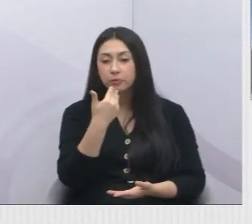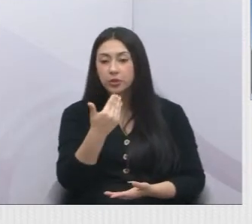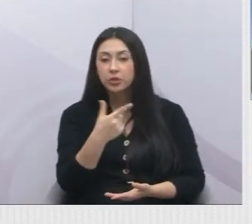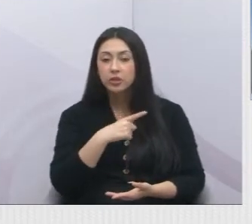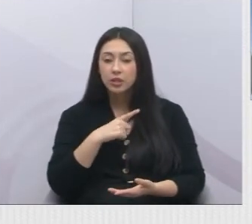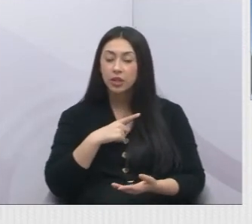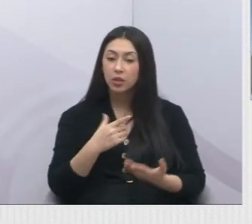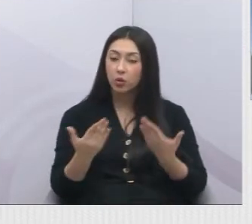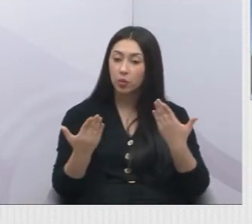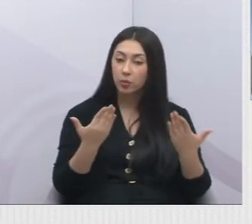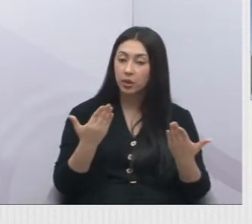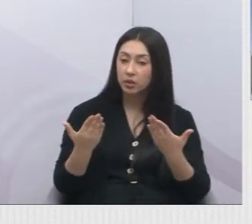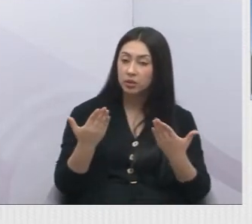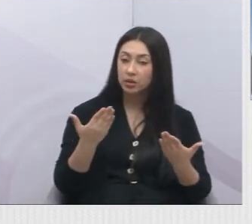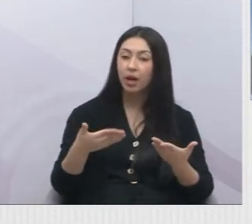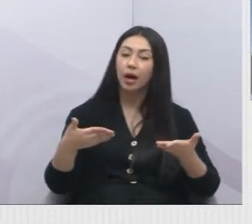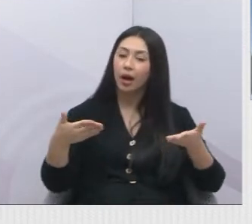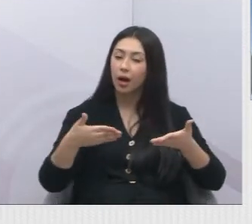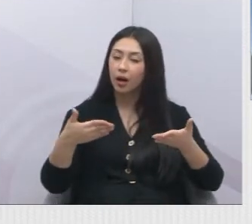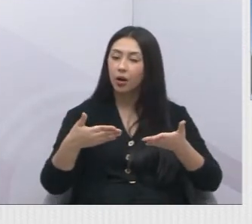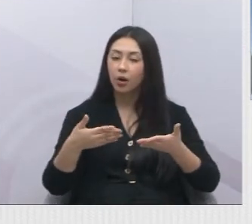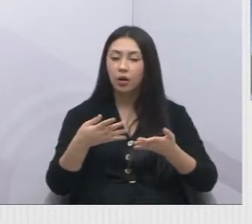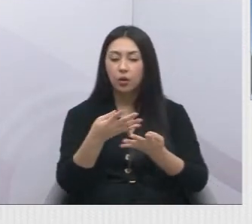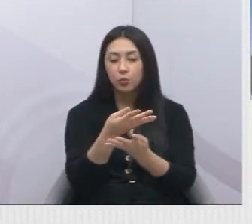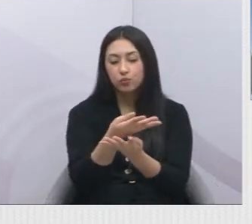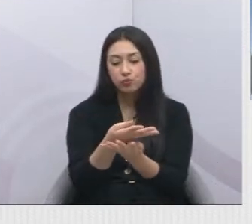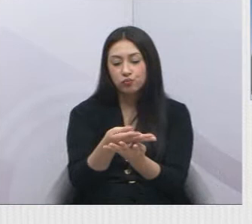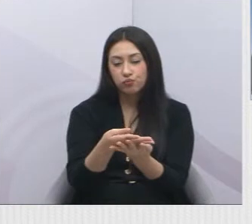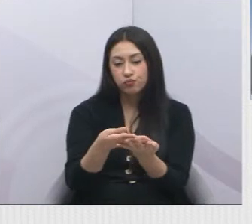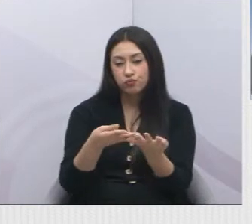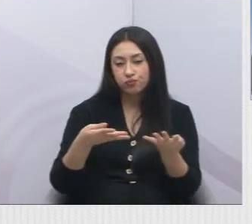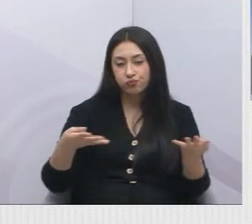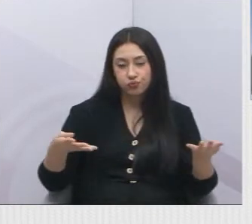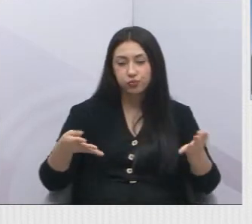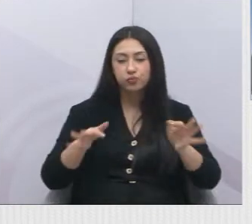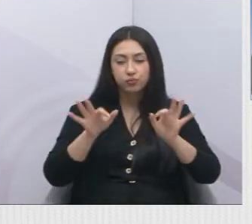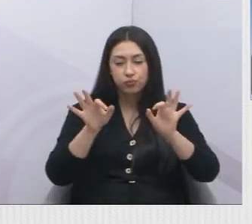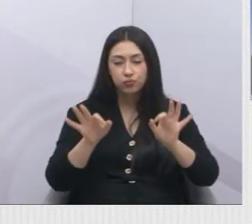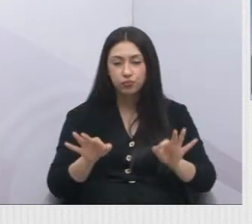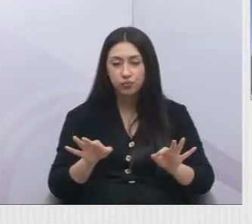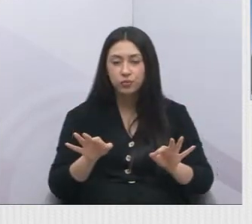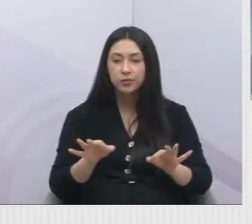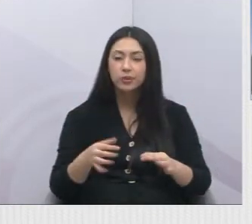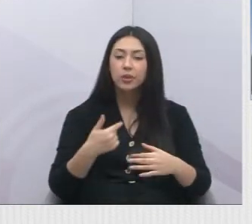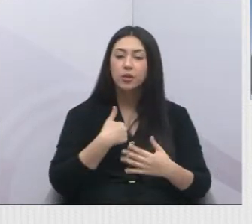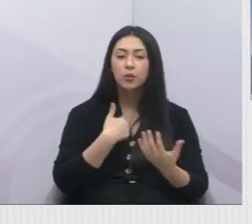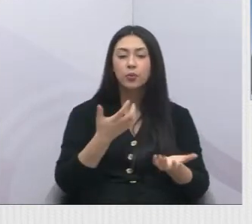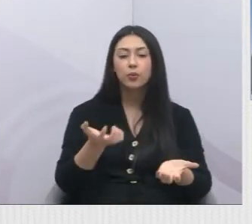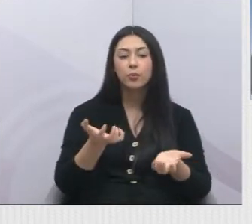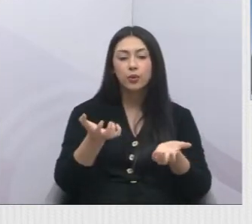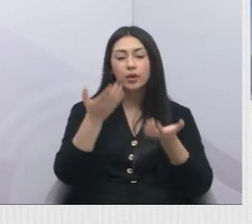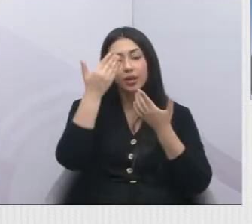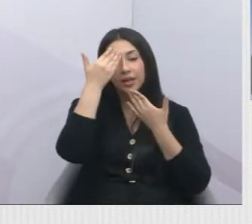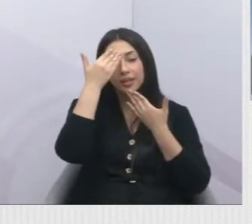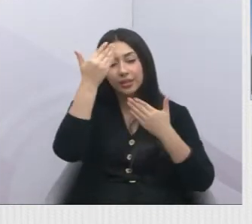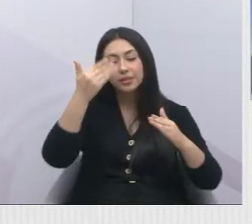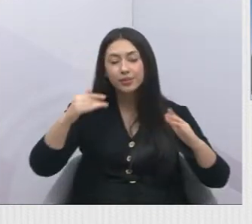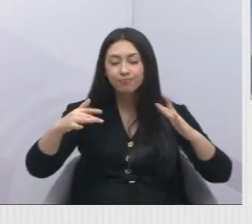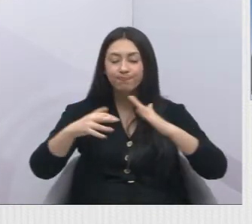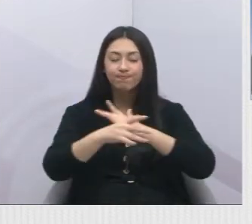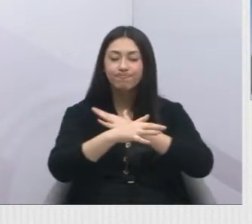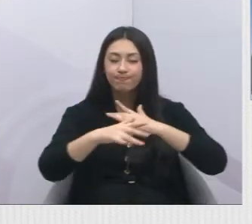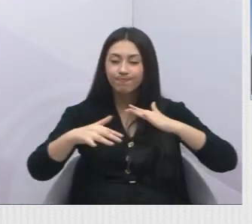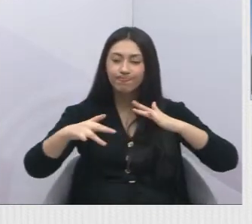antes, pode ir para o próximo. Fizeram uma canaleta de concreto e outra grelha. Então, quero agradecer ao pessoal da